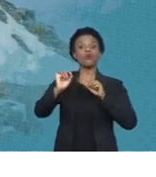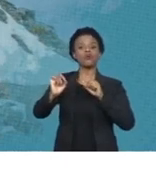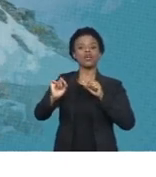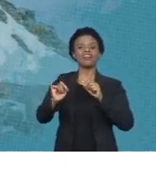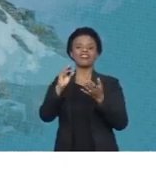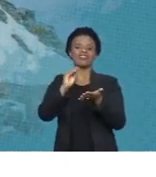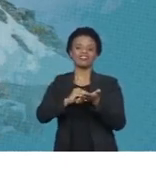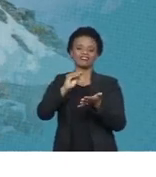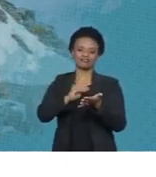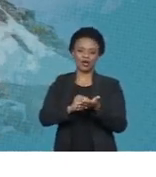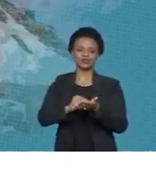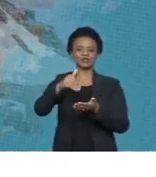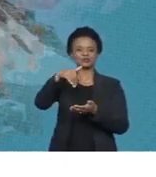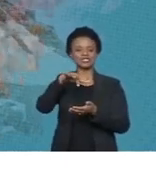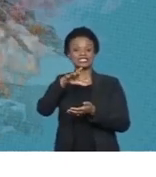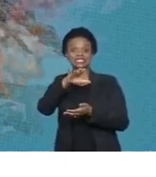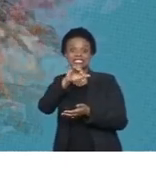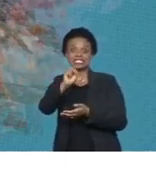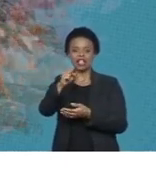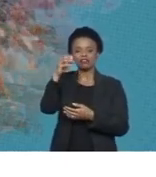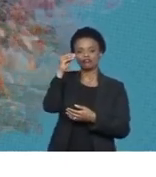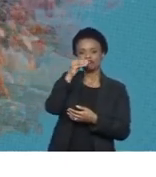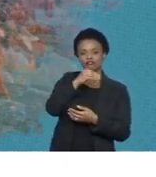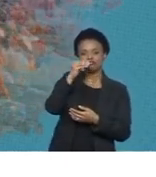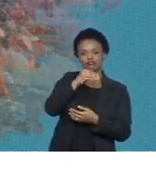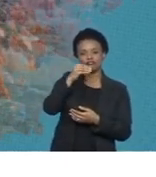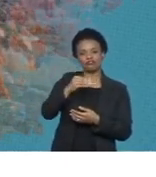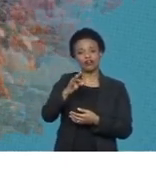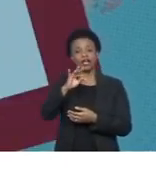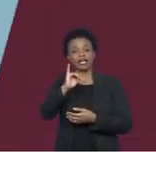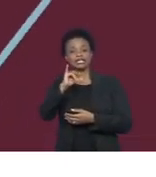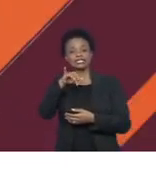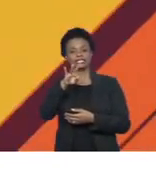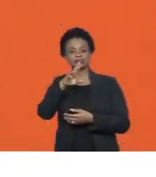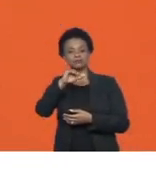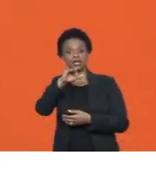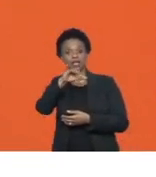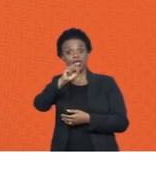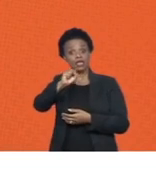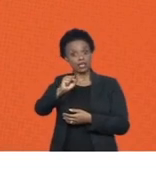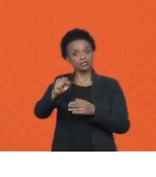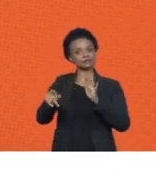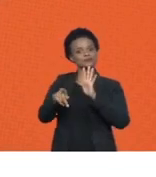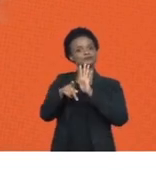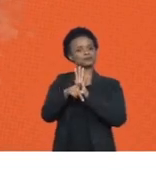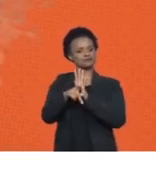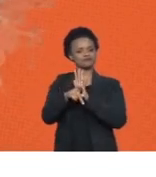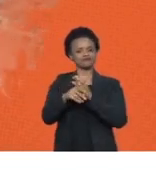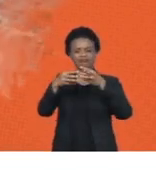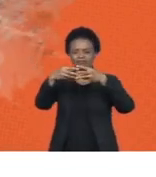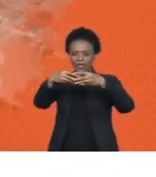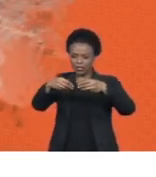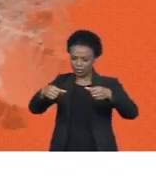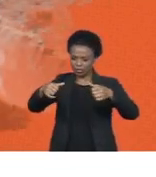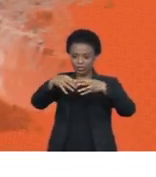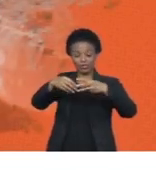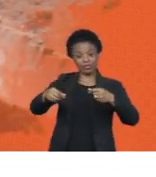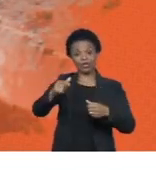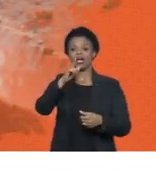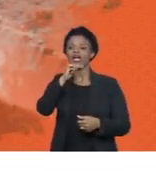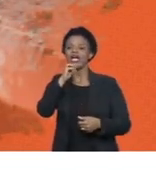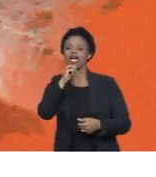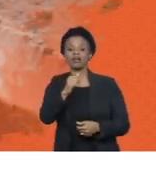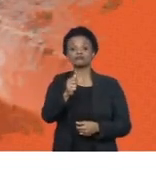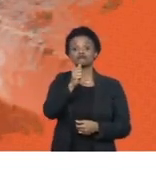como enfraquecimento e fraturas, conhecida como intemperismo físico. A dissolução desses minerais por agentes como a água, por